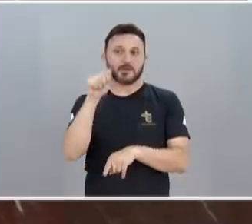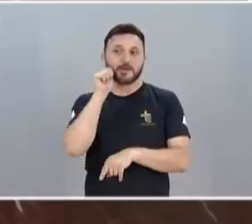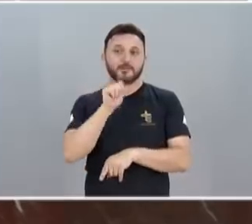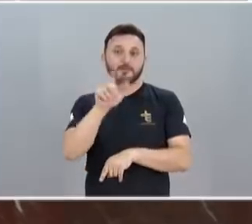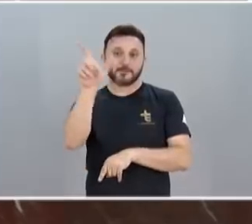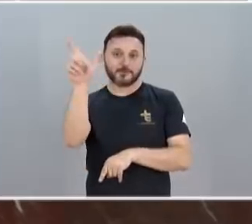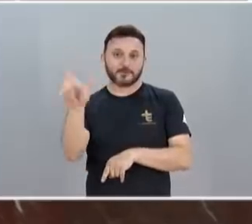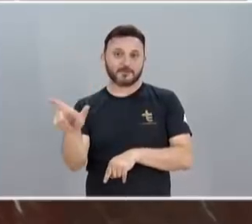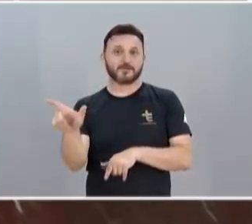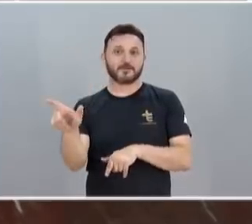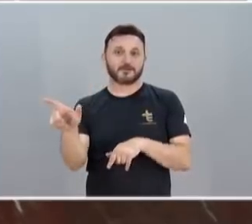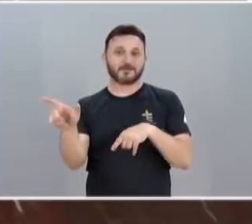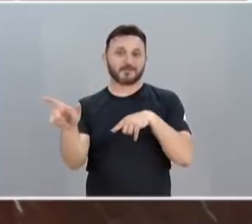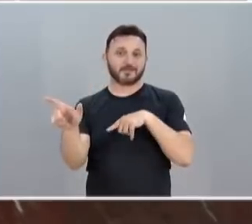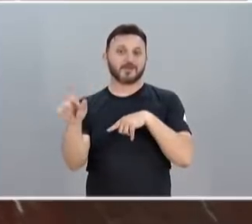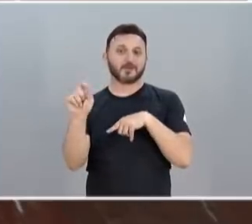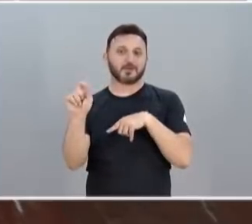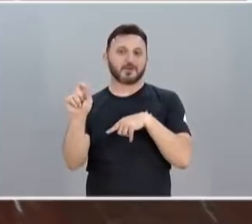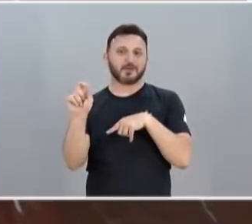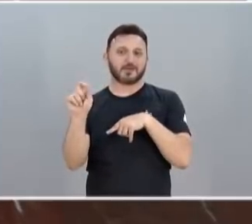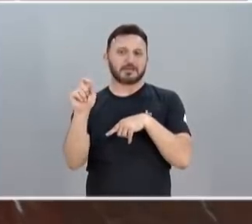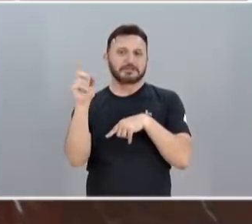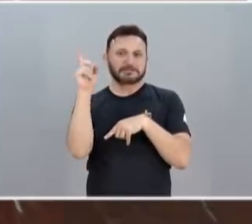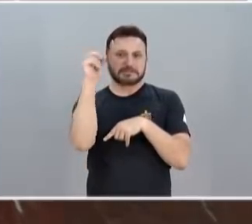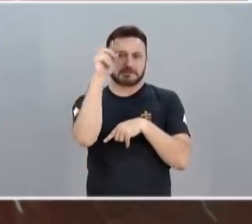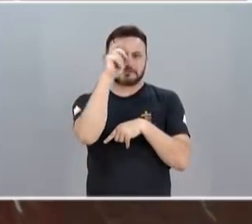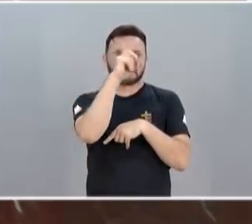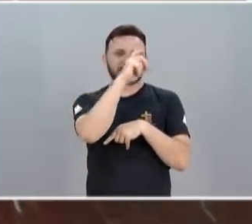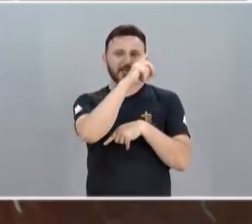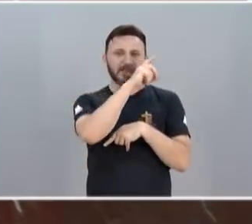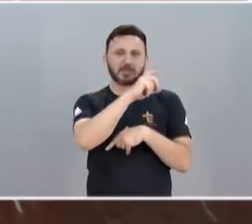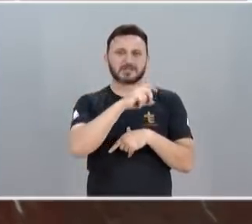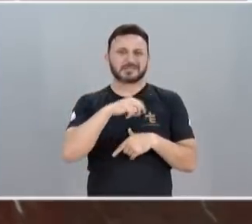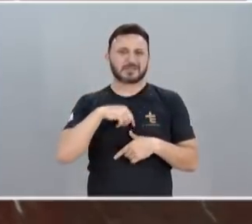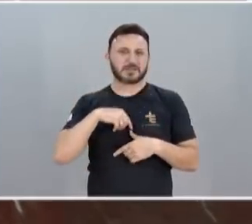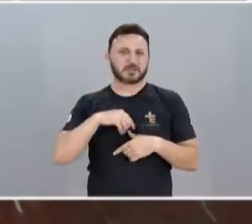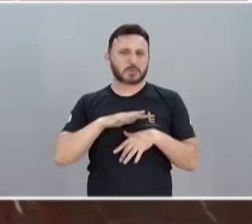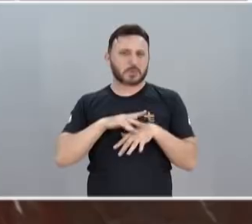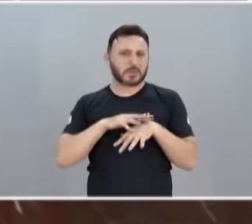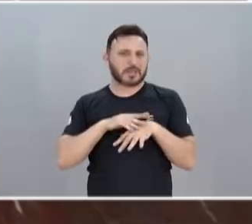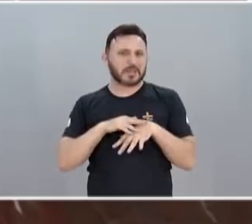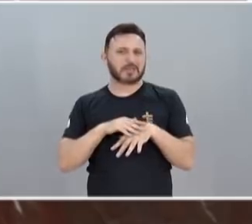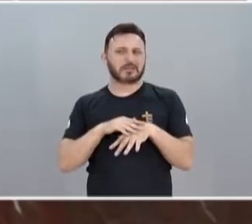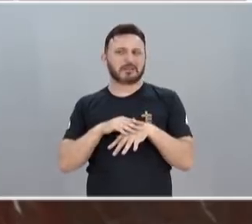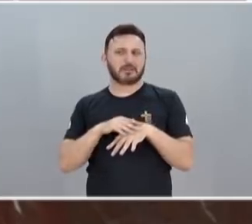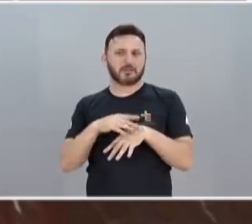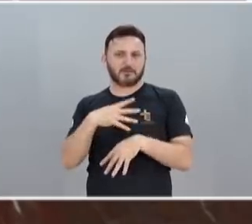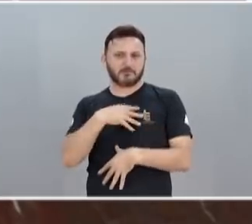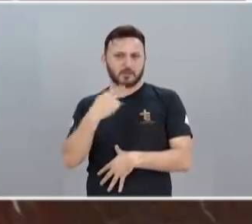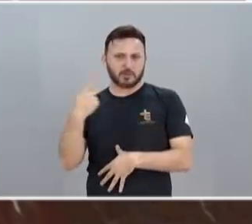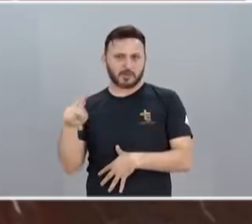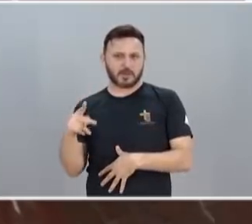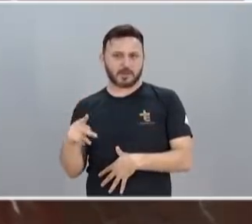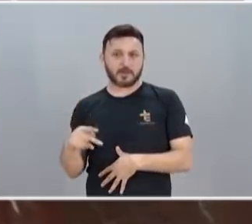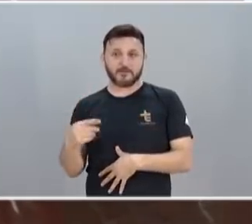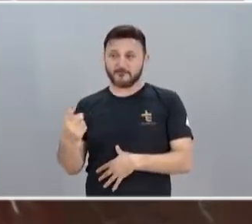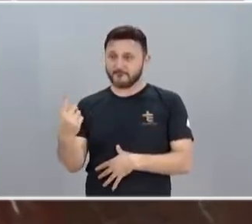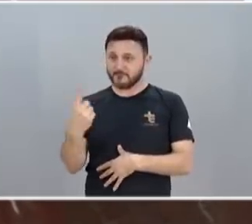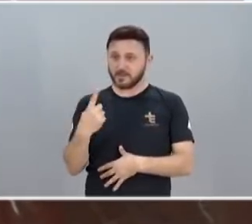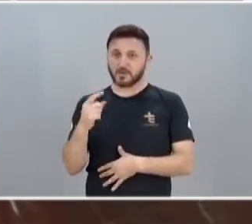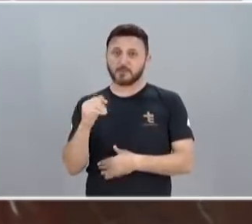senhora que está passando uma terrível dificuldade de infecção com o filho, que foi